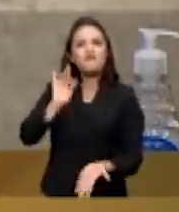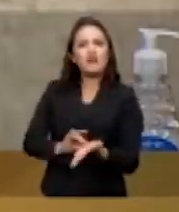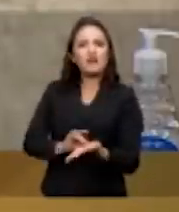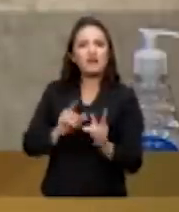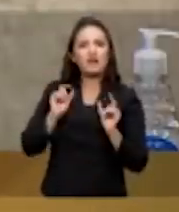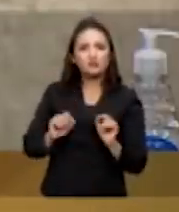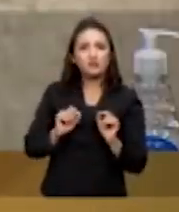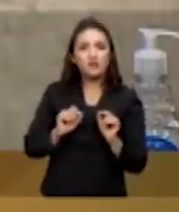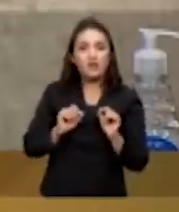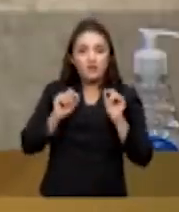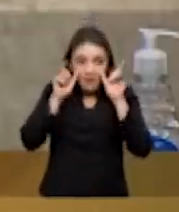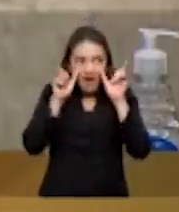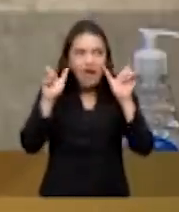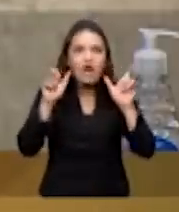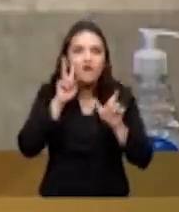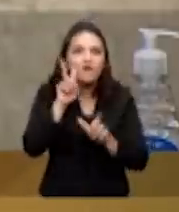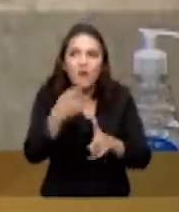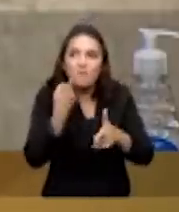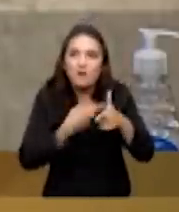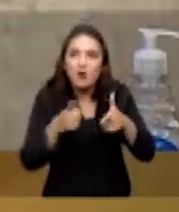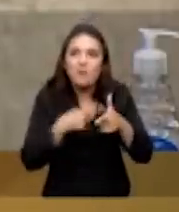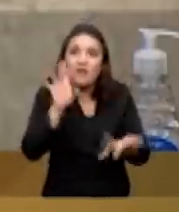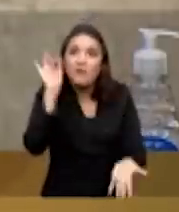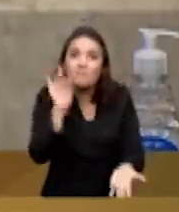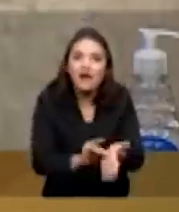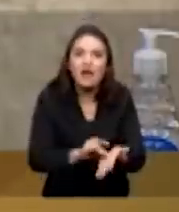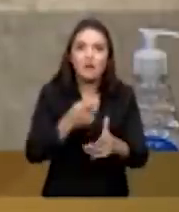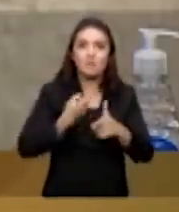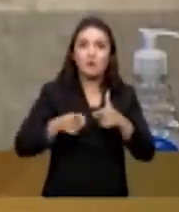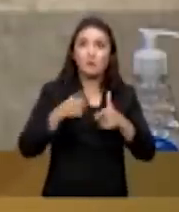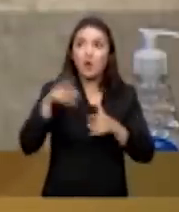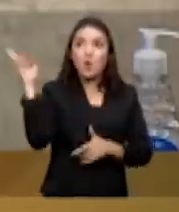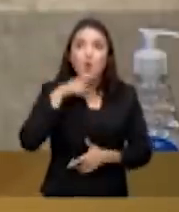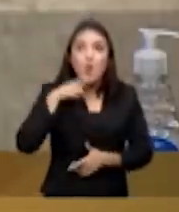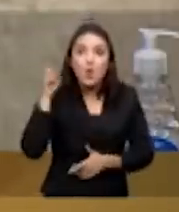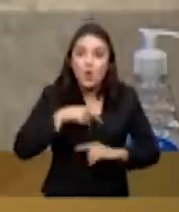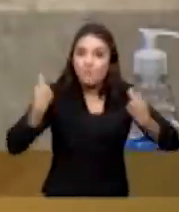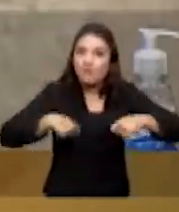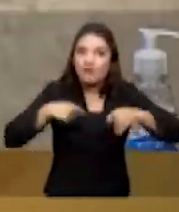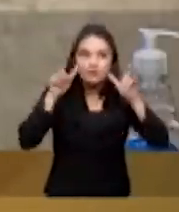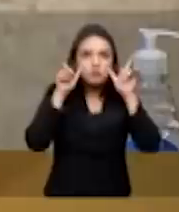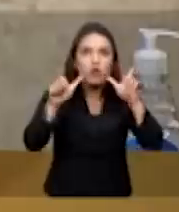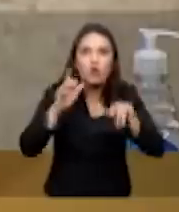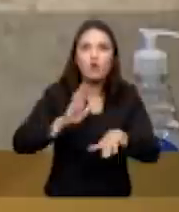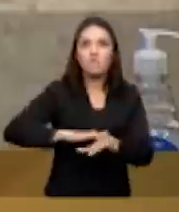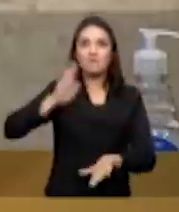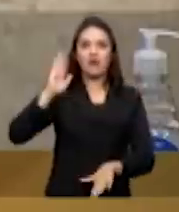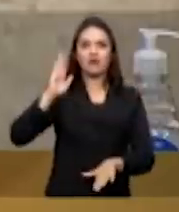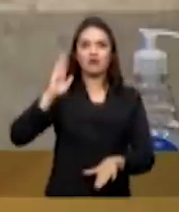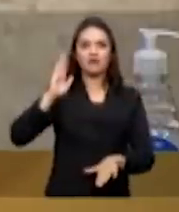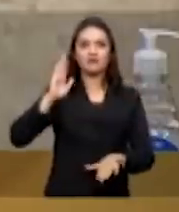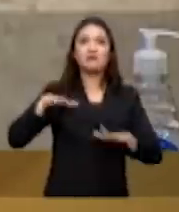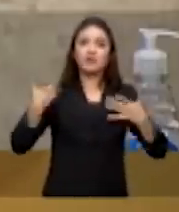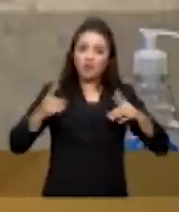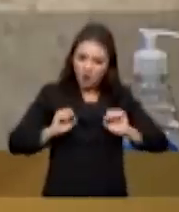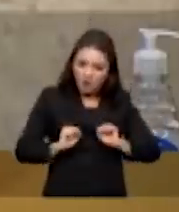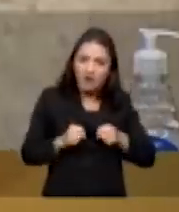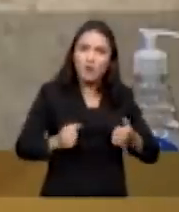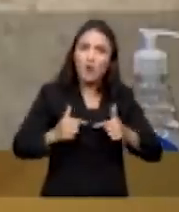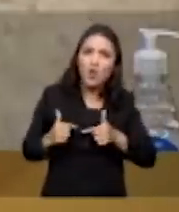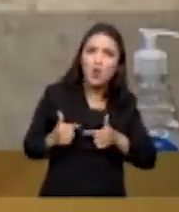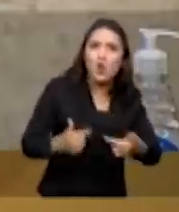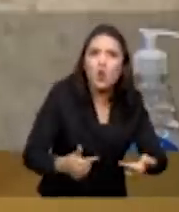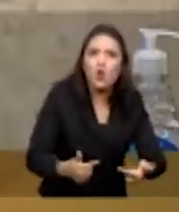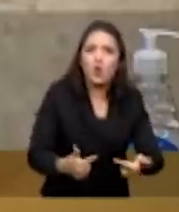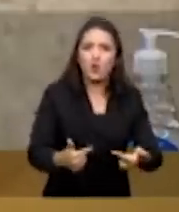os problemas reais e urgentes do país. Pelo contrário, procura enfrentá-los,